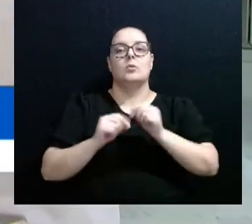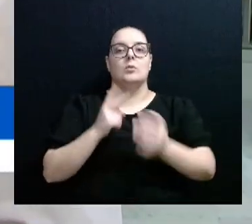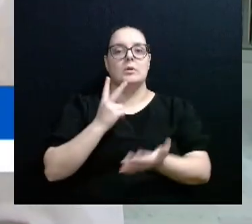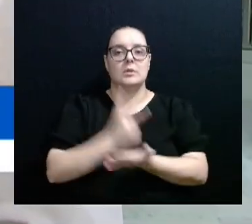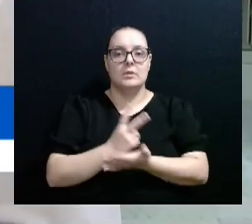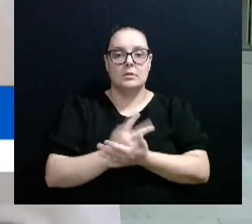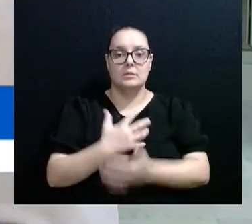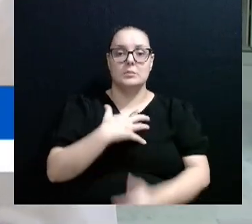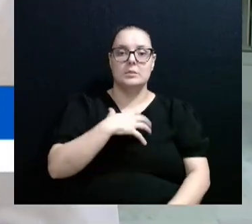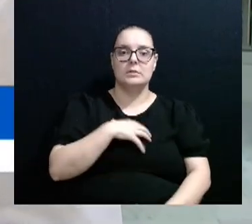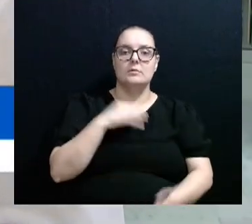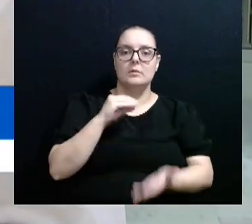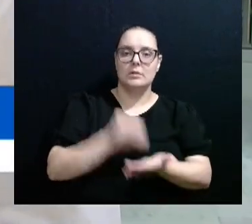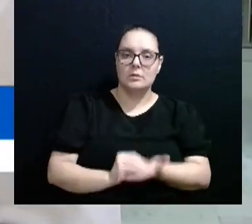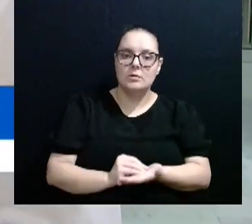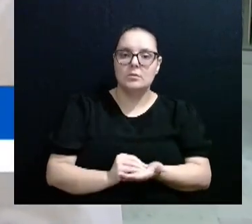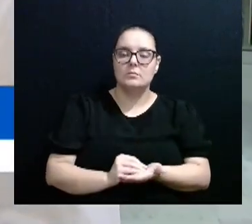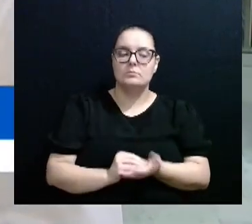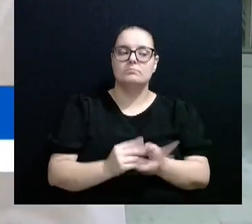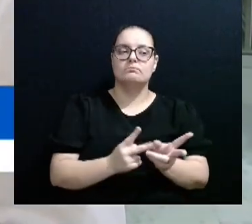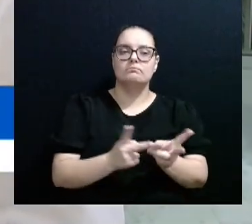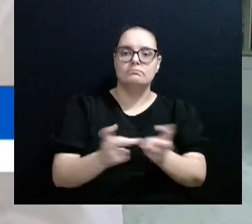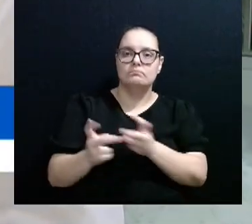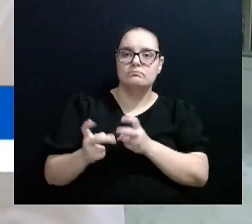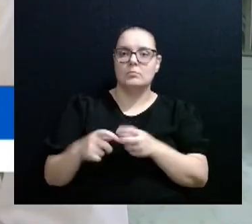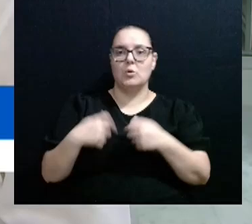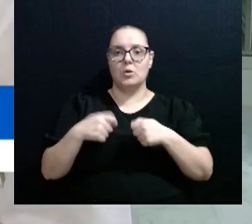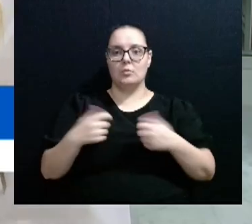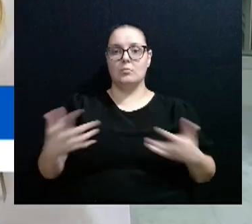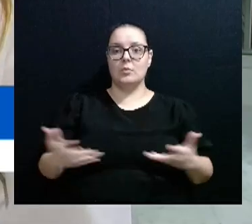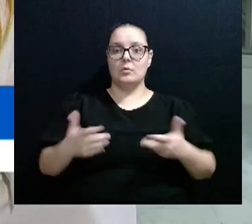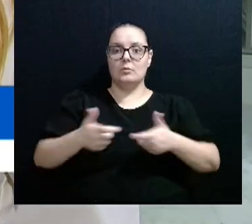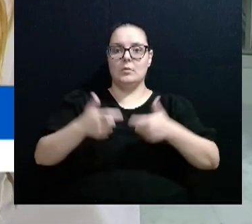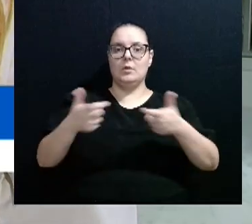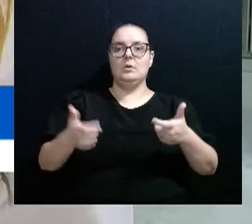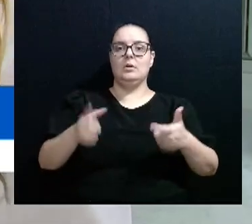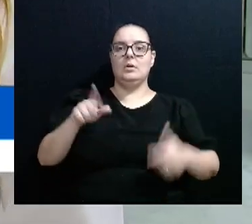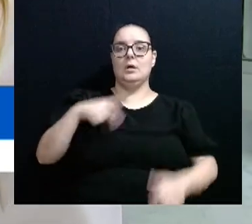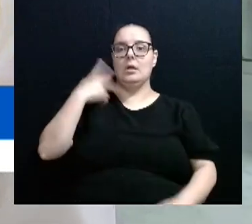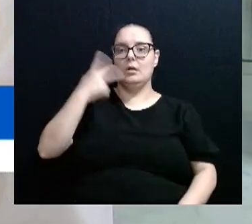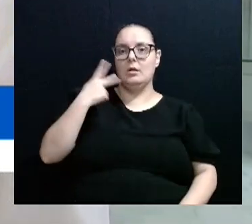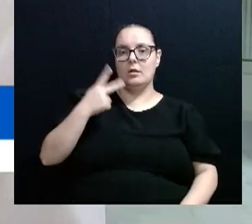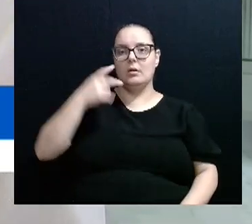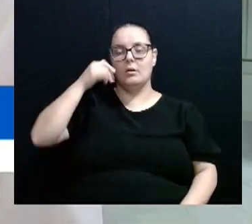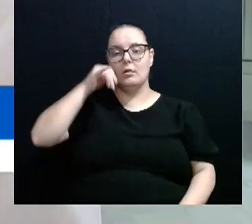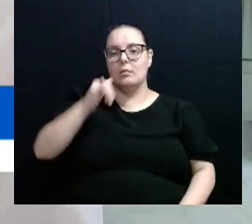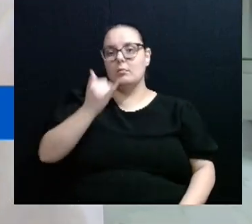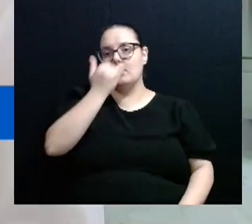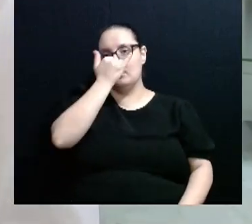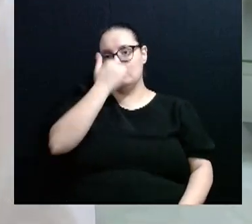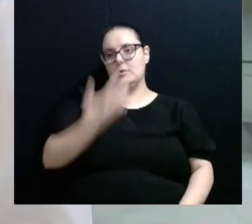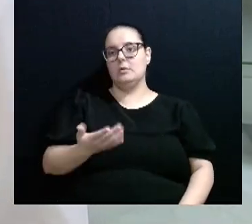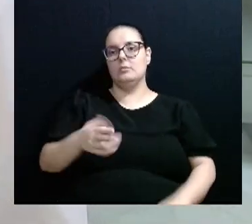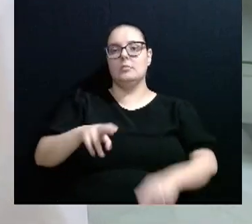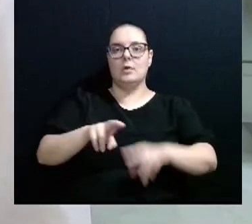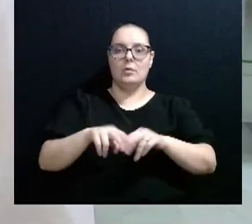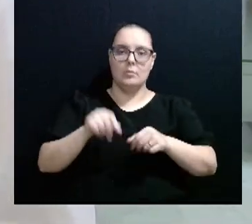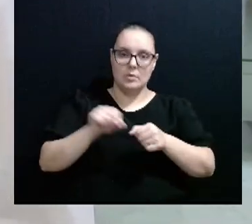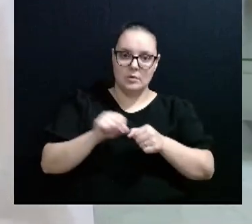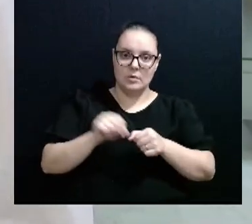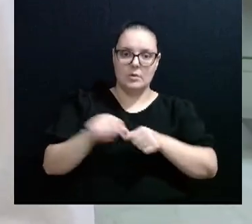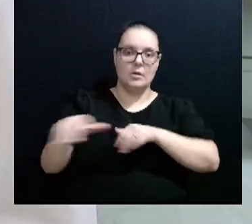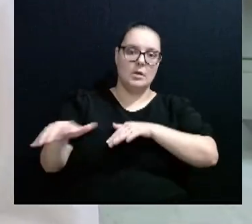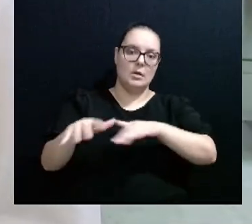gente está percebendo que precisa dar uma ênfase maior são nas políticas de prevenção. E é por isso que a gente está fazendo essa mobilização com os